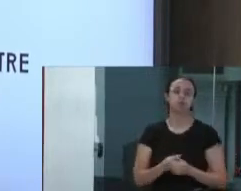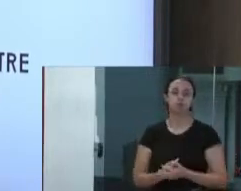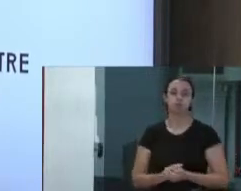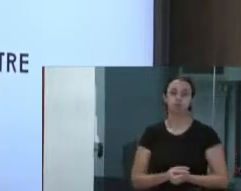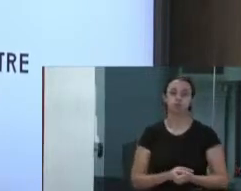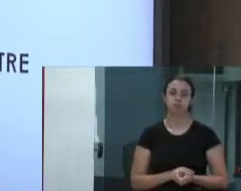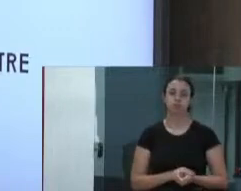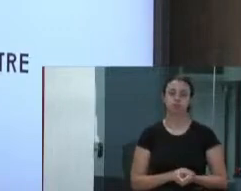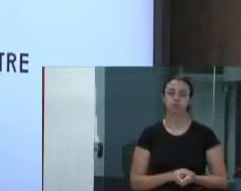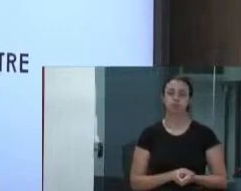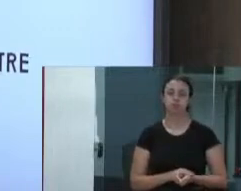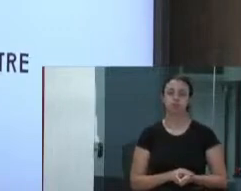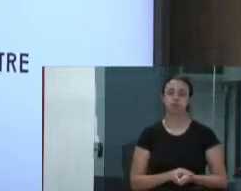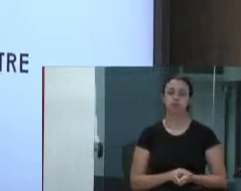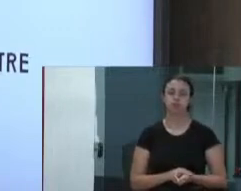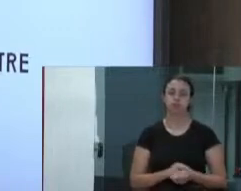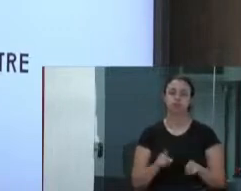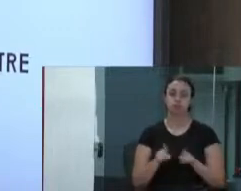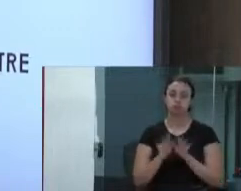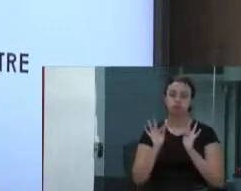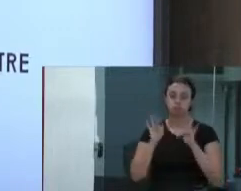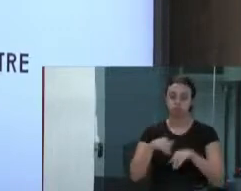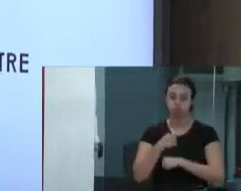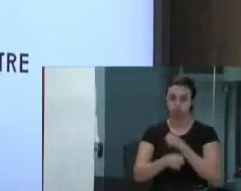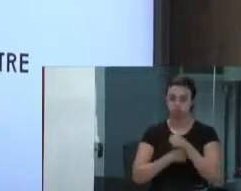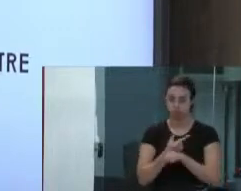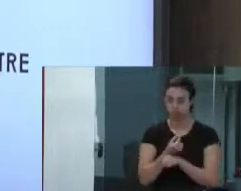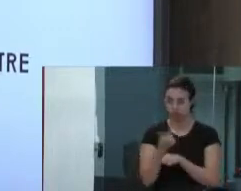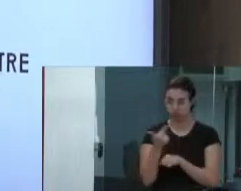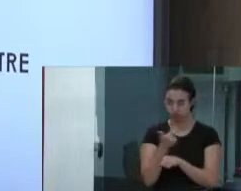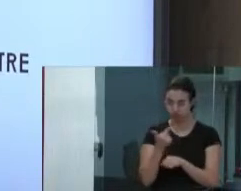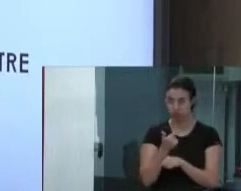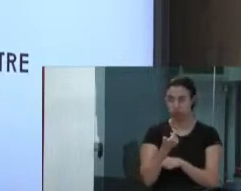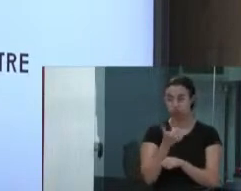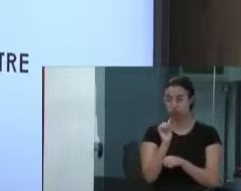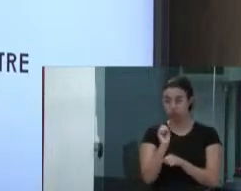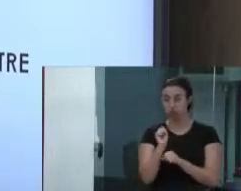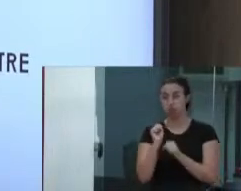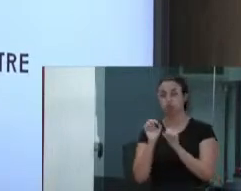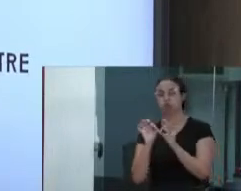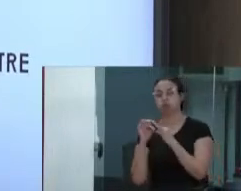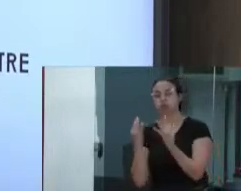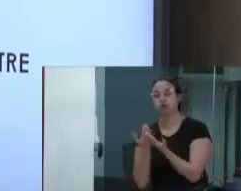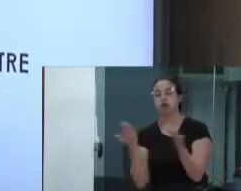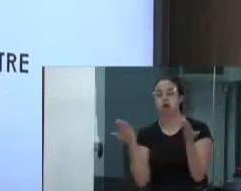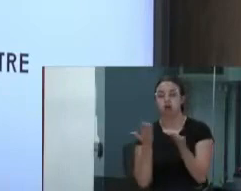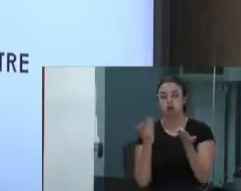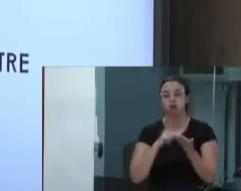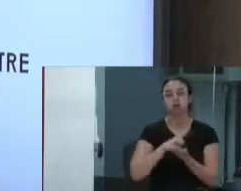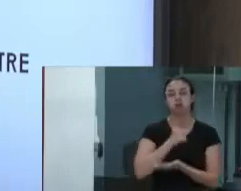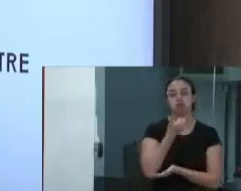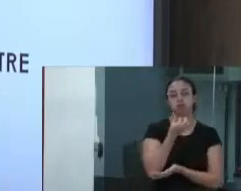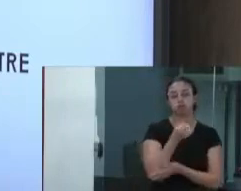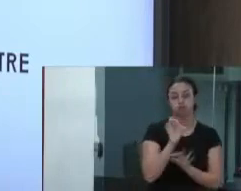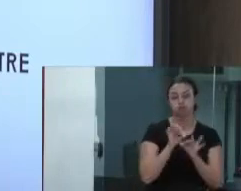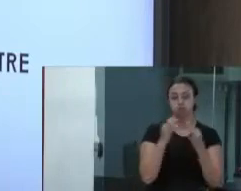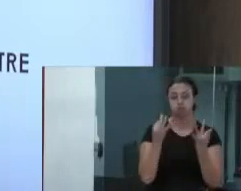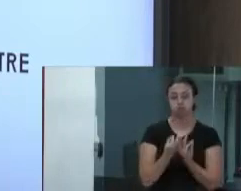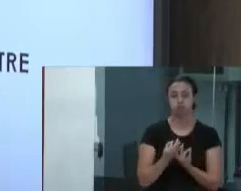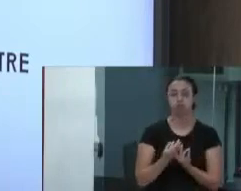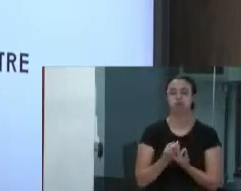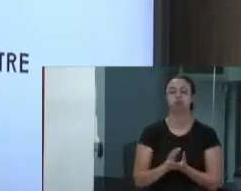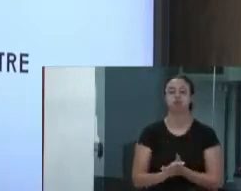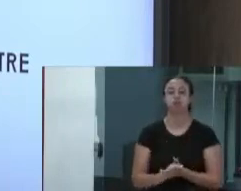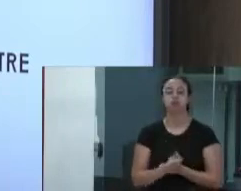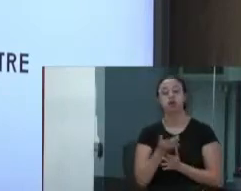inseridos aí no auxílio moradia. A gente finalizou 2022 com 18 famílias, né, e agora no primeiro semestre a gente tem 16. São